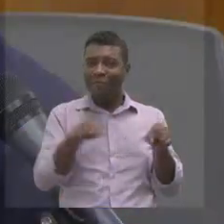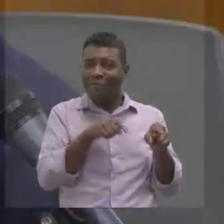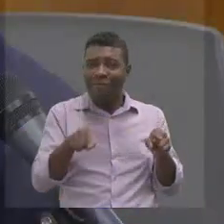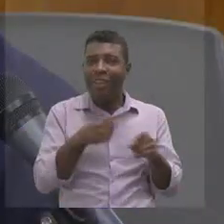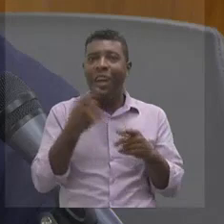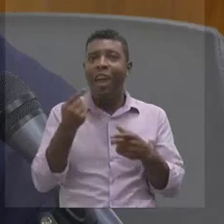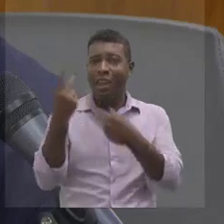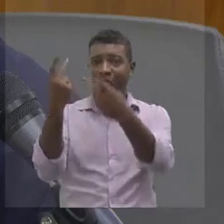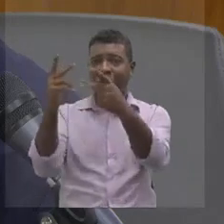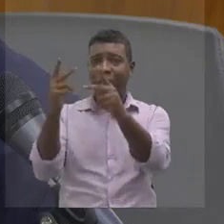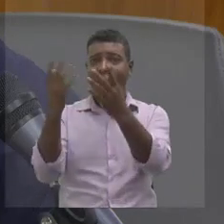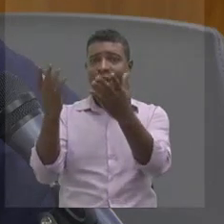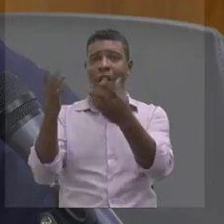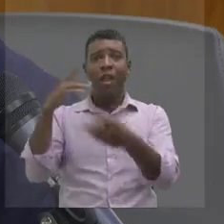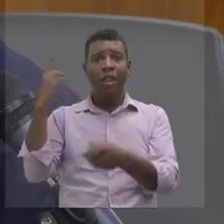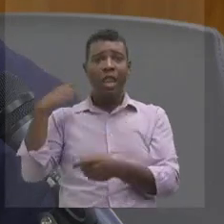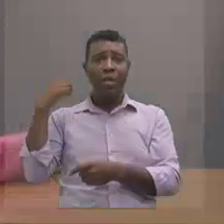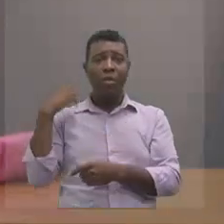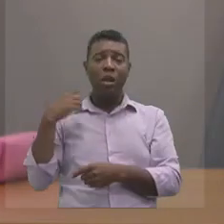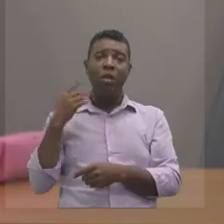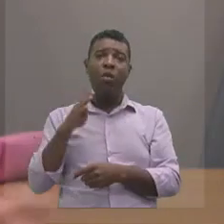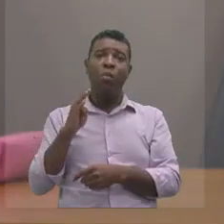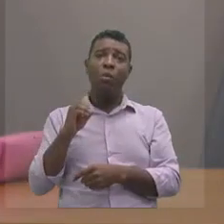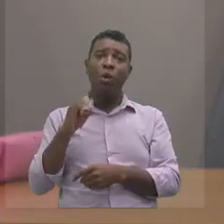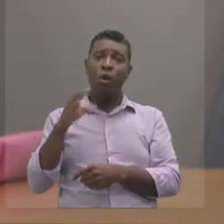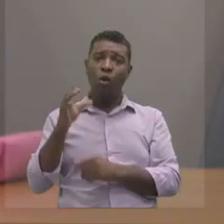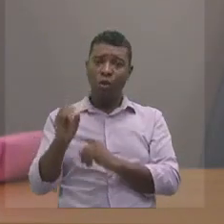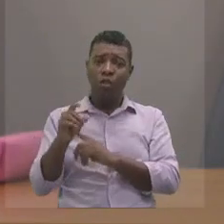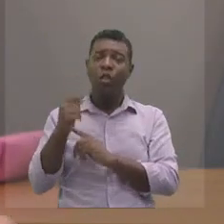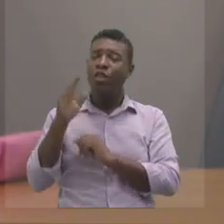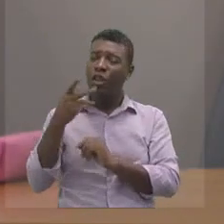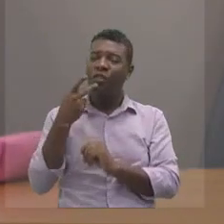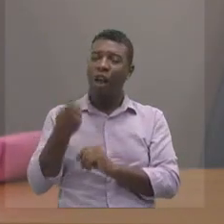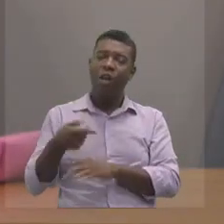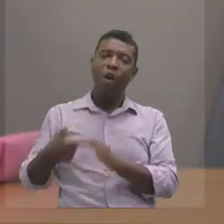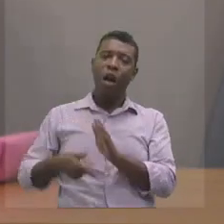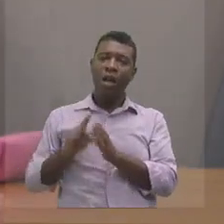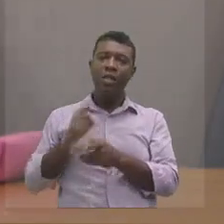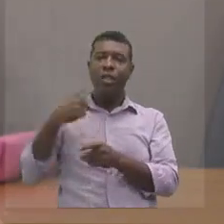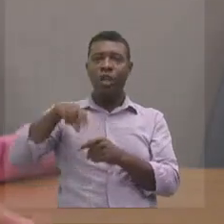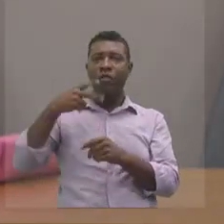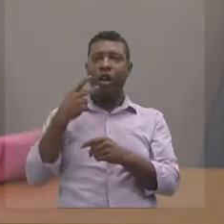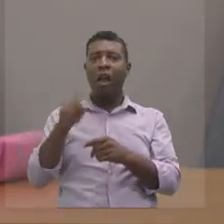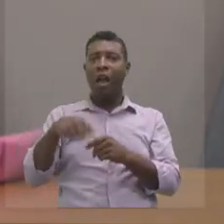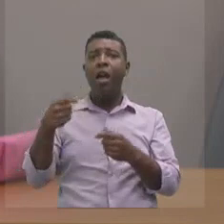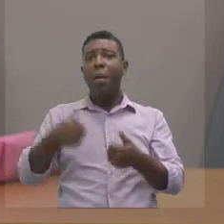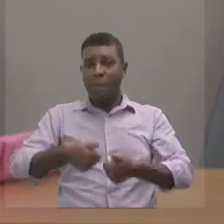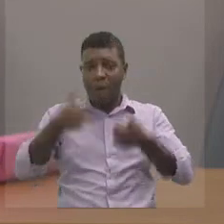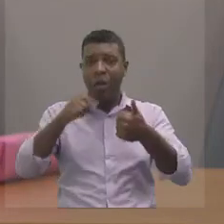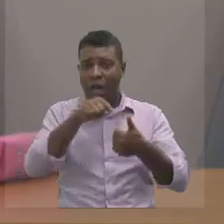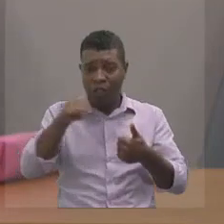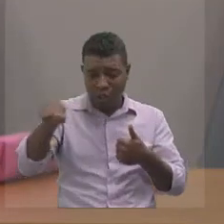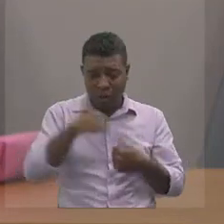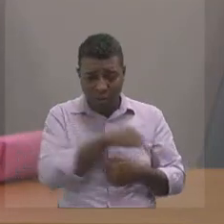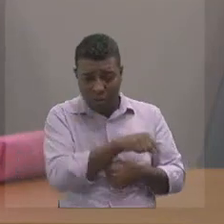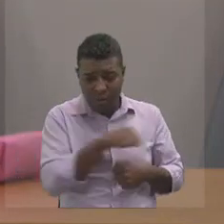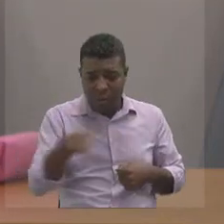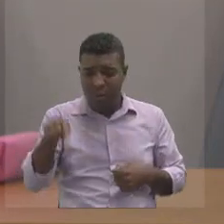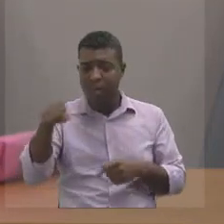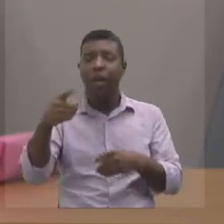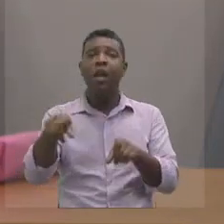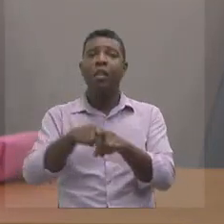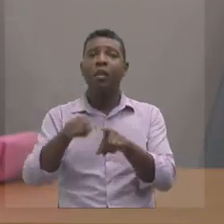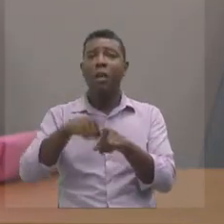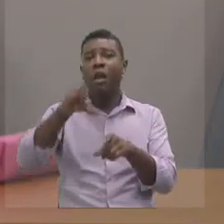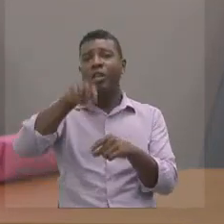deputado que já fez aqui uma fala então a gente que reforça aqui né é a prioridade desse trecho também então a gente vai avançar nessas pautas todas